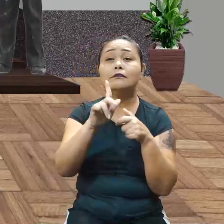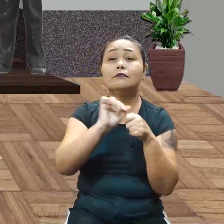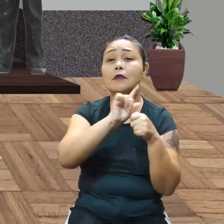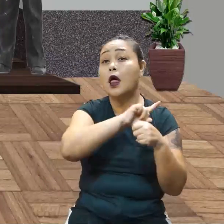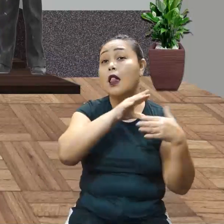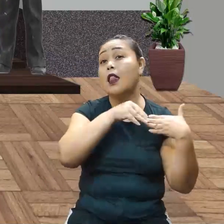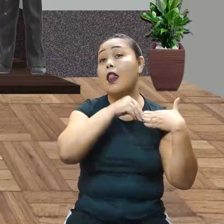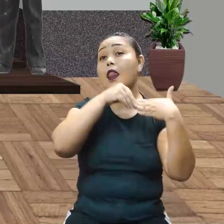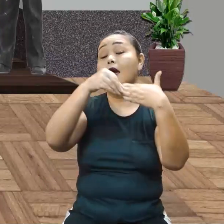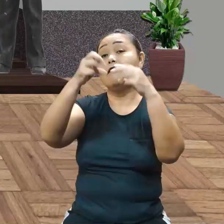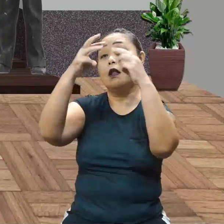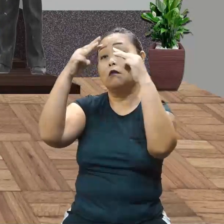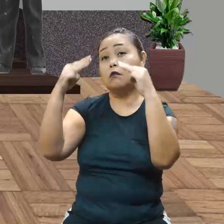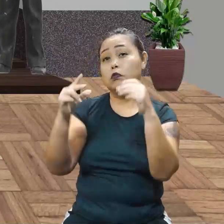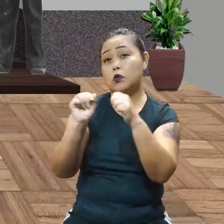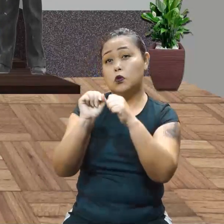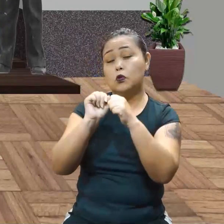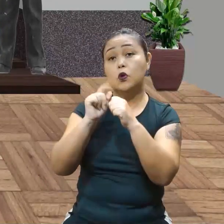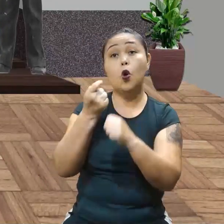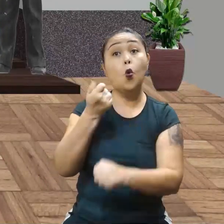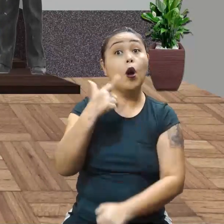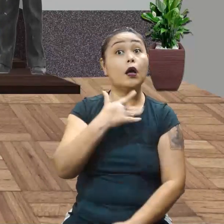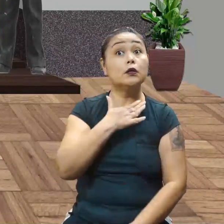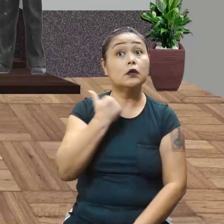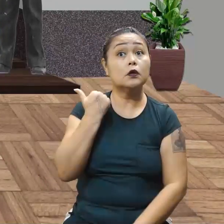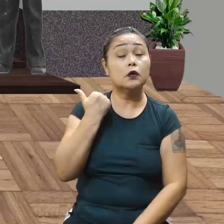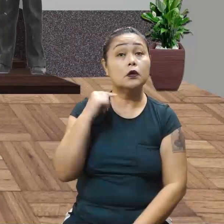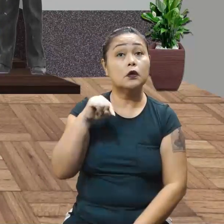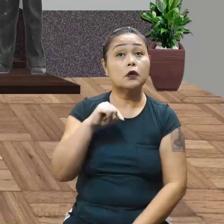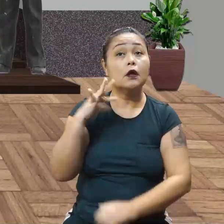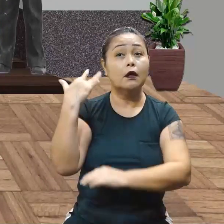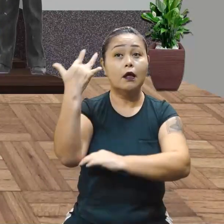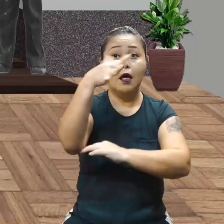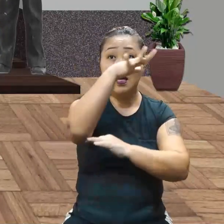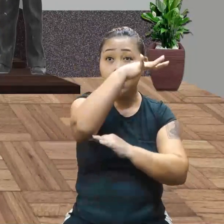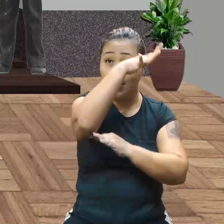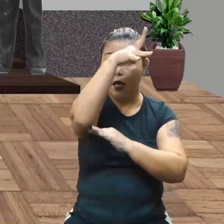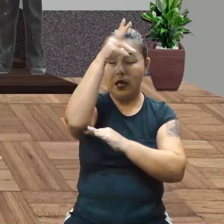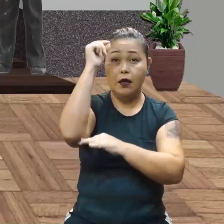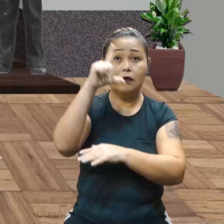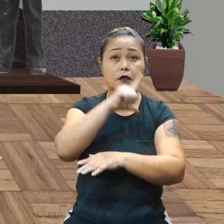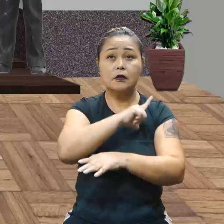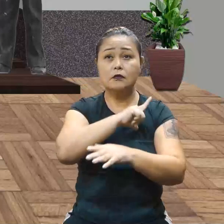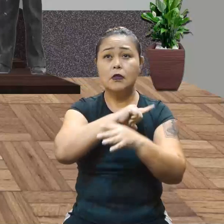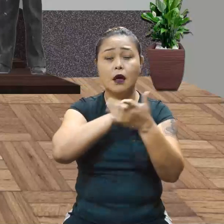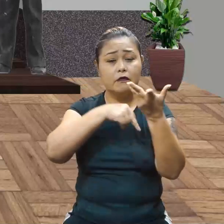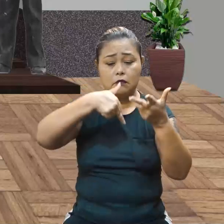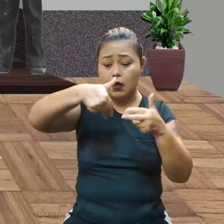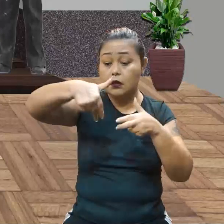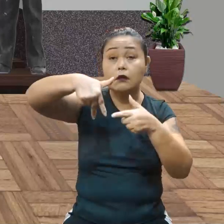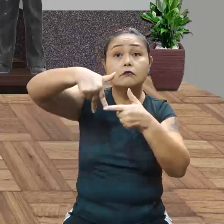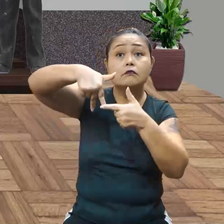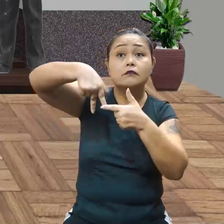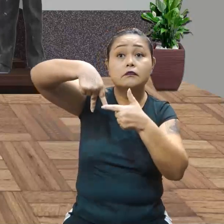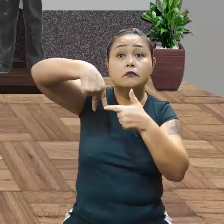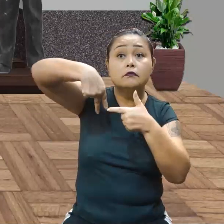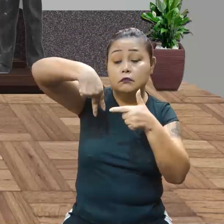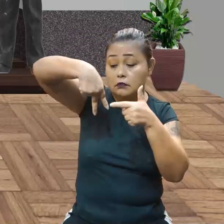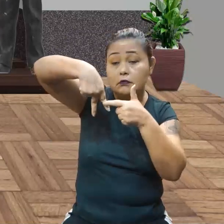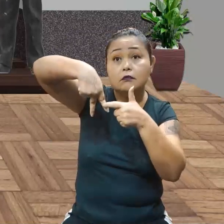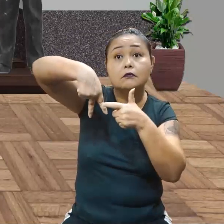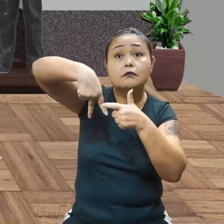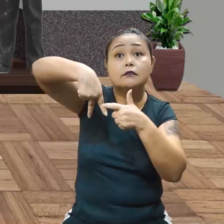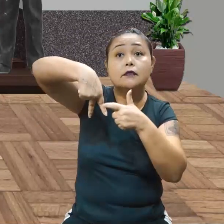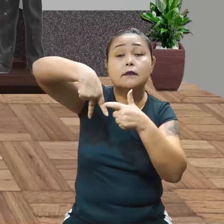lá para o Museu Nacional. Quase ele morre aqui na Floresta Amazônica. Ele teve um ferimento na perna